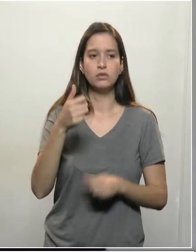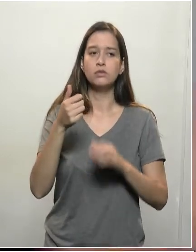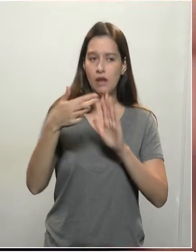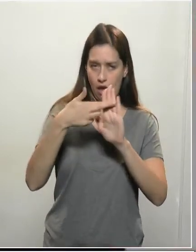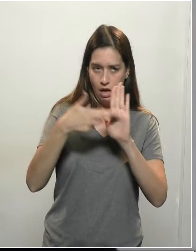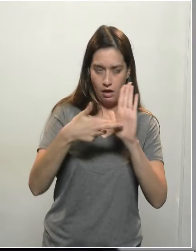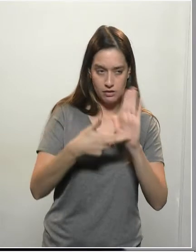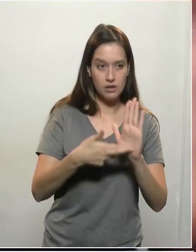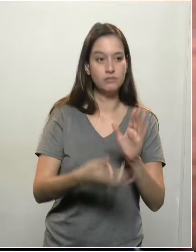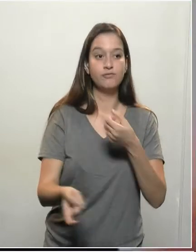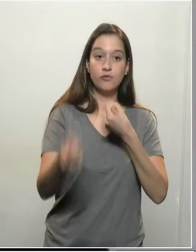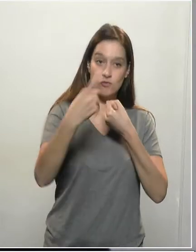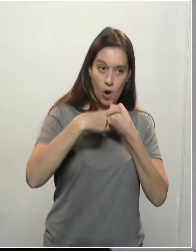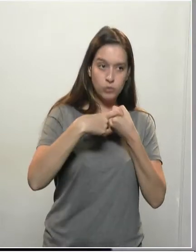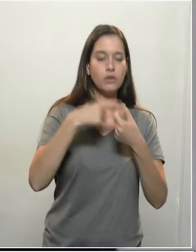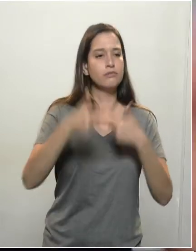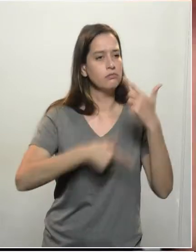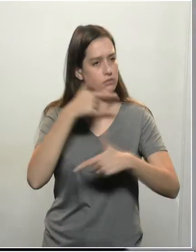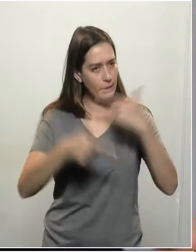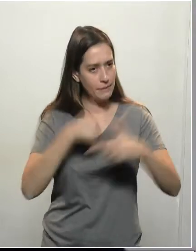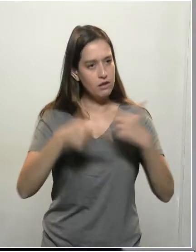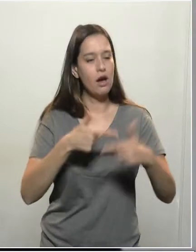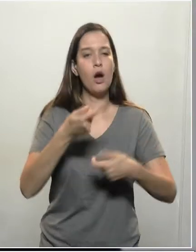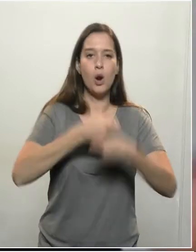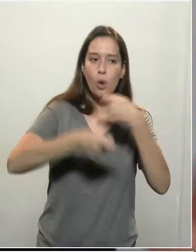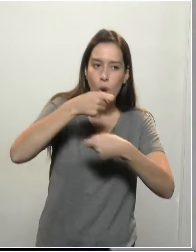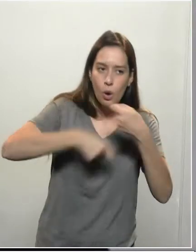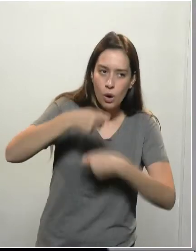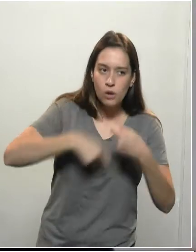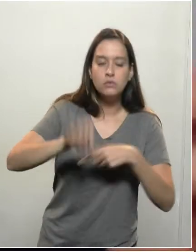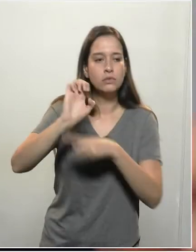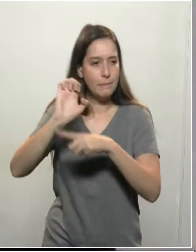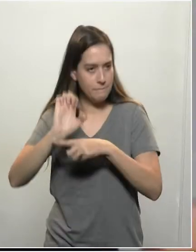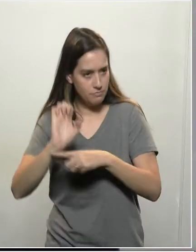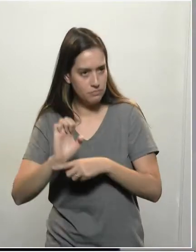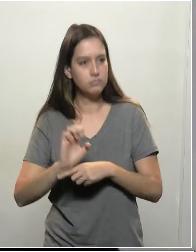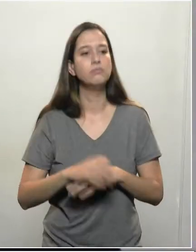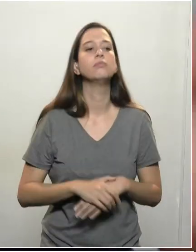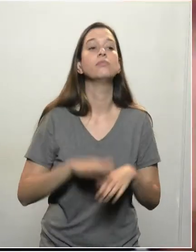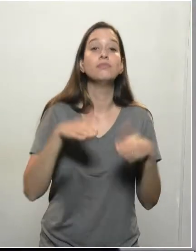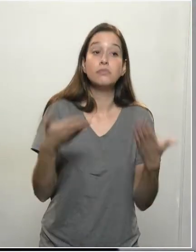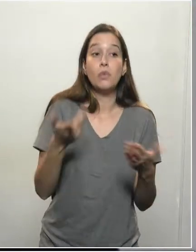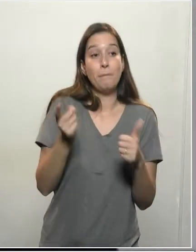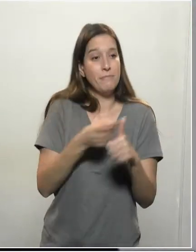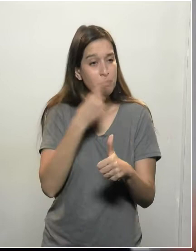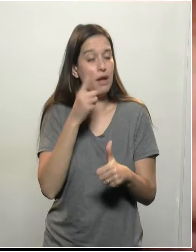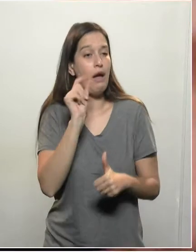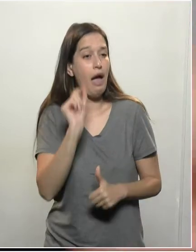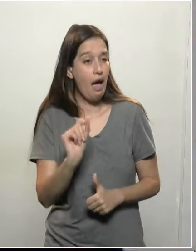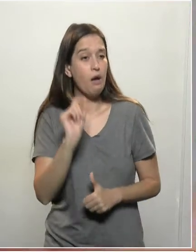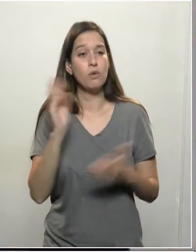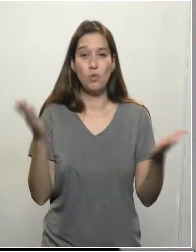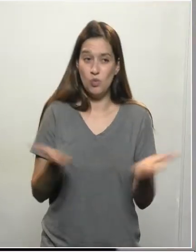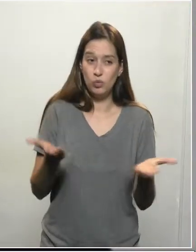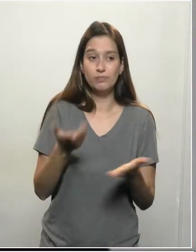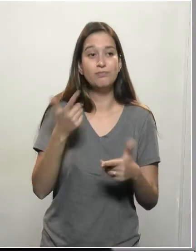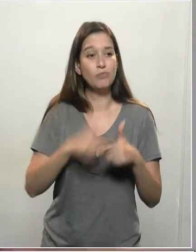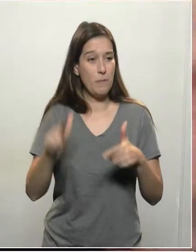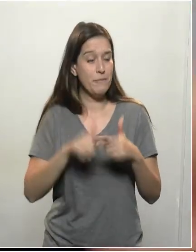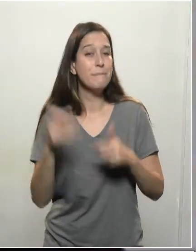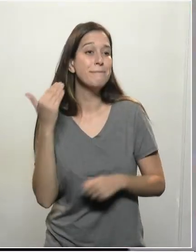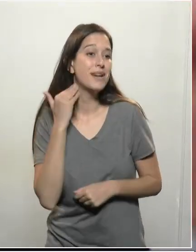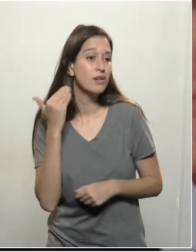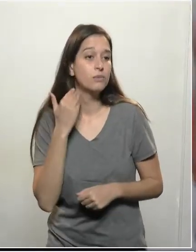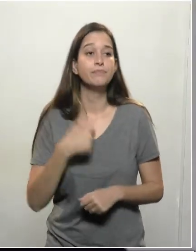econômico. Uma delas de respeito à modernização e à liberação do modelo de crédito existente hoje pelo governo do Estado,